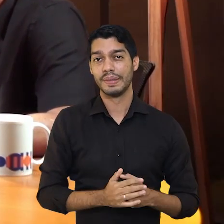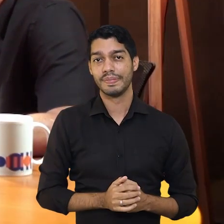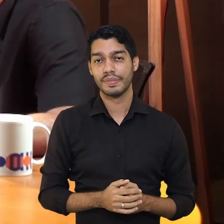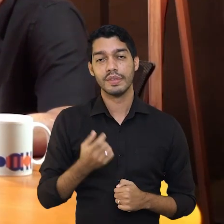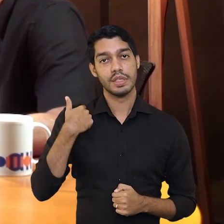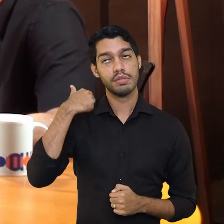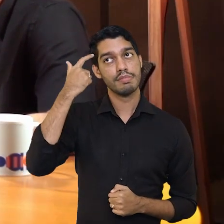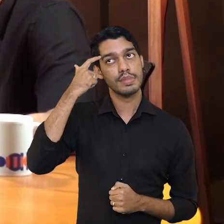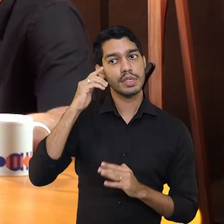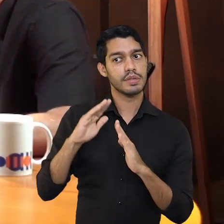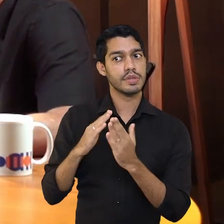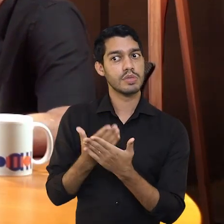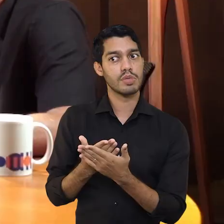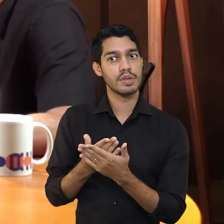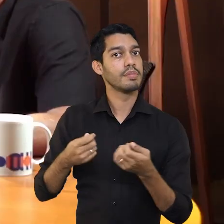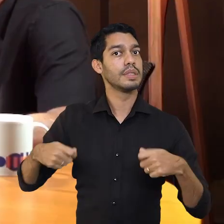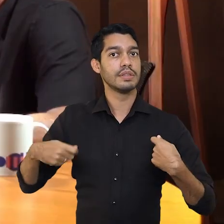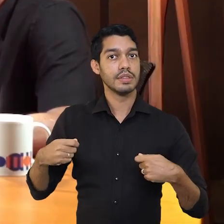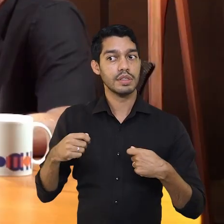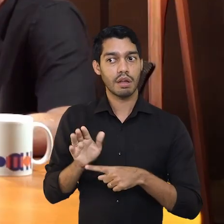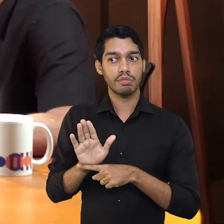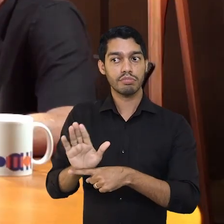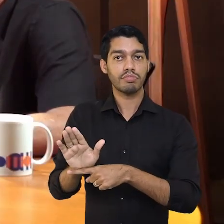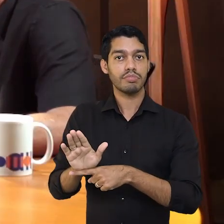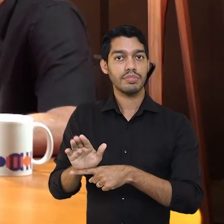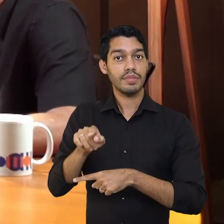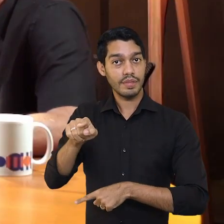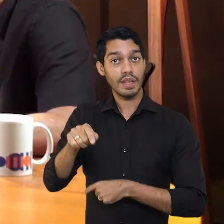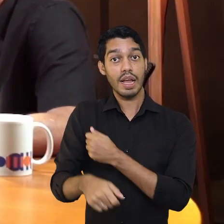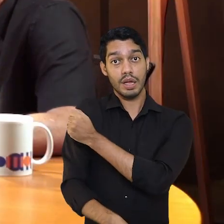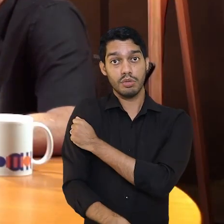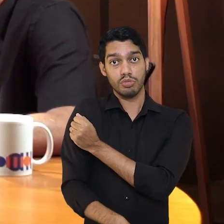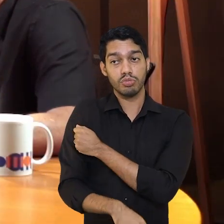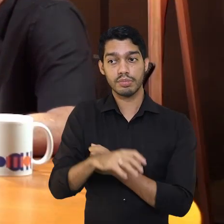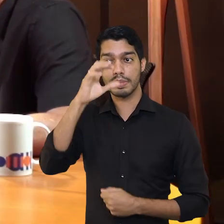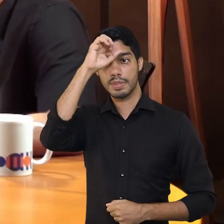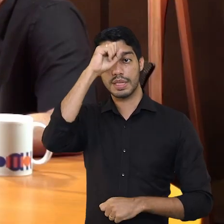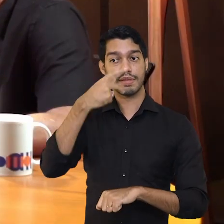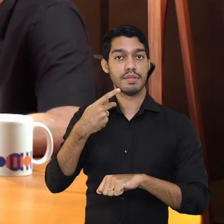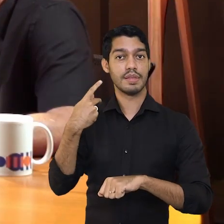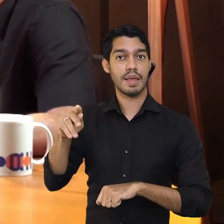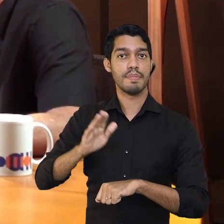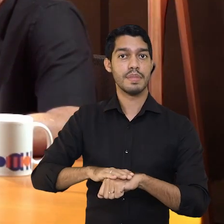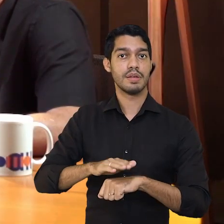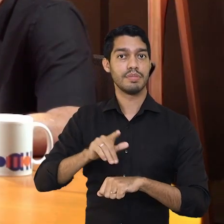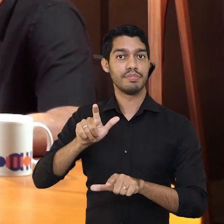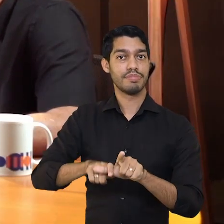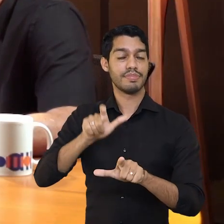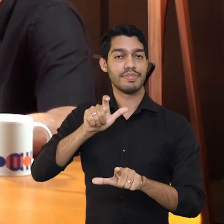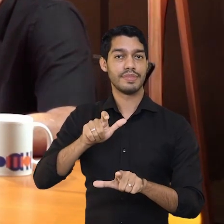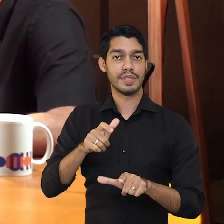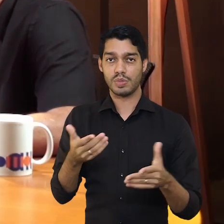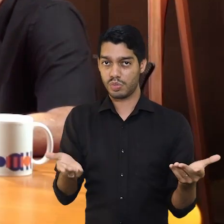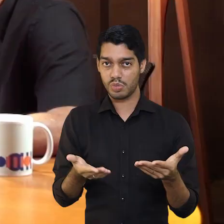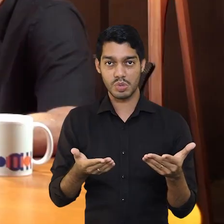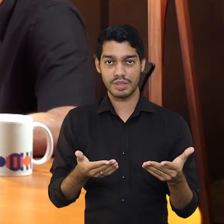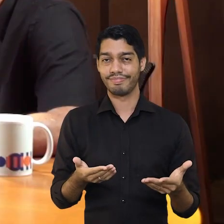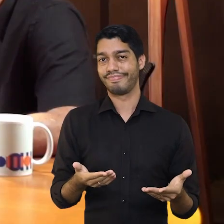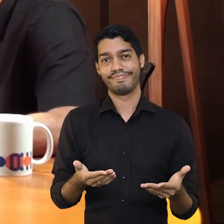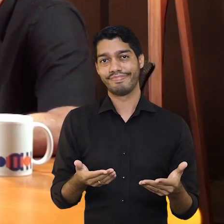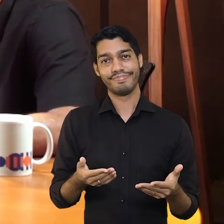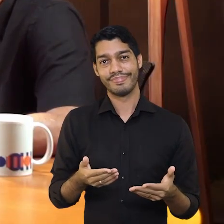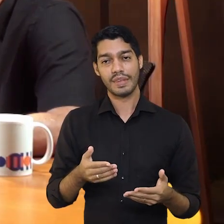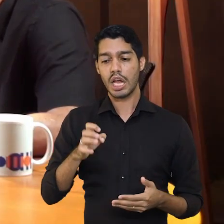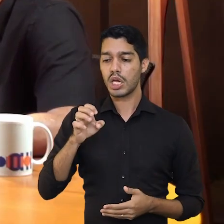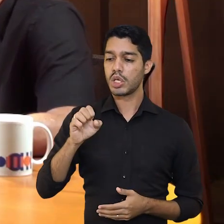escola, eu penso nesse lugar que precisa despertar o aluno para o aprender e para a sociedade onde ele vive. Então, não existe hoje mais como a gente falar